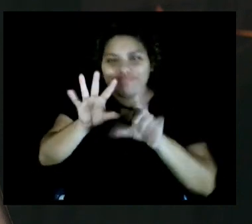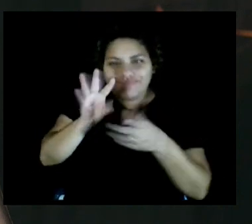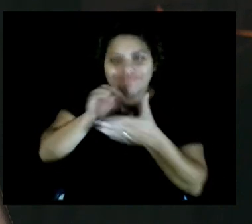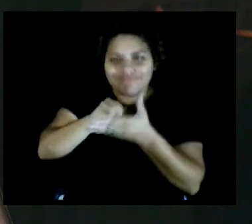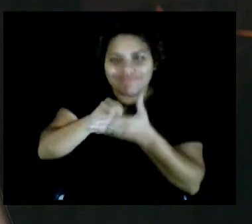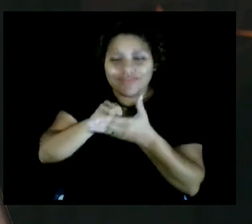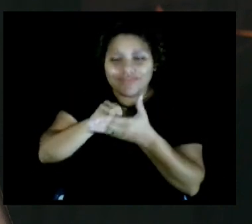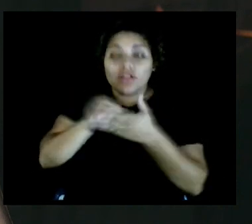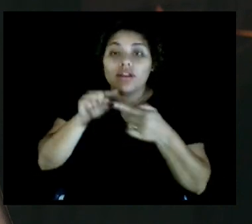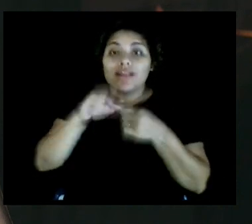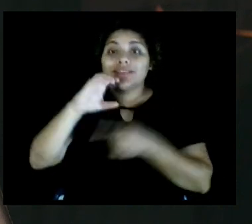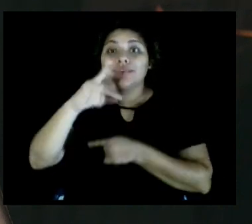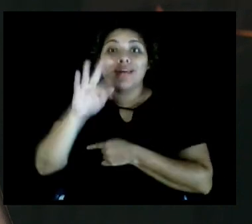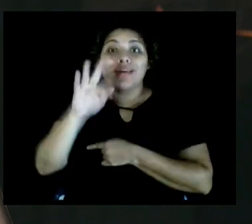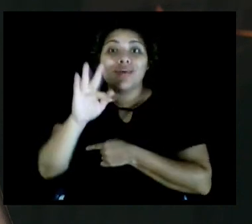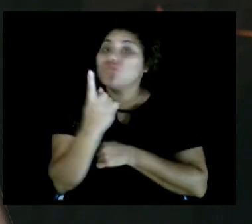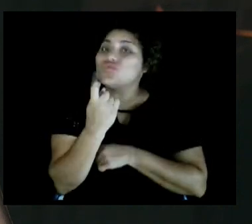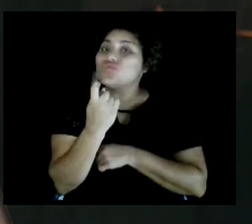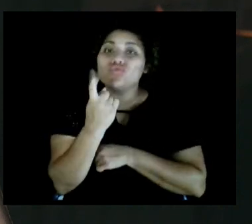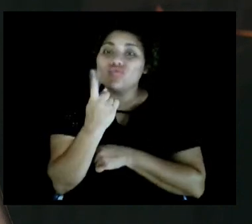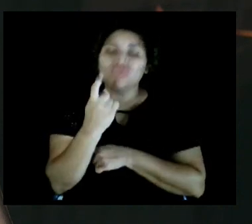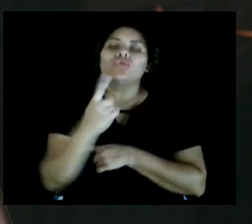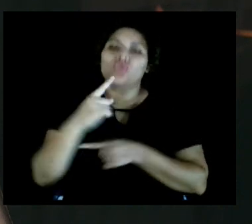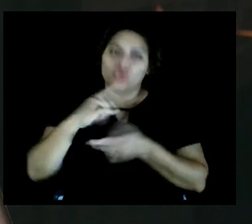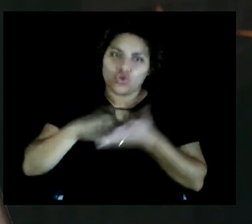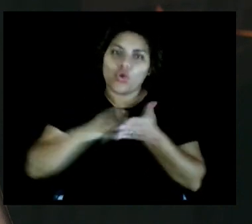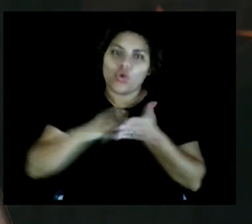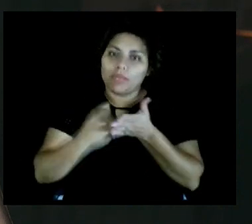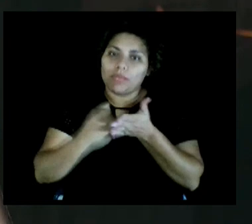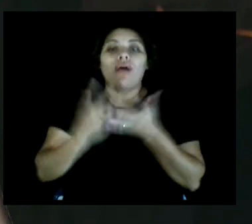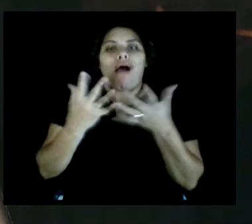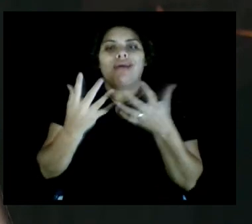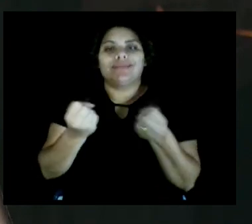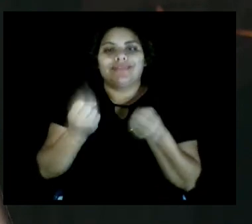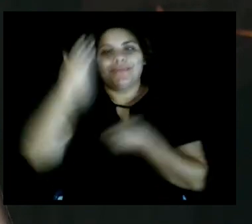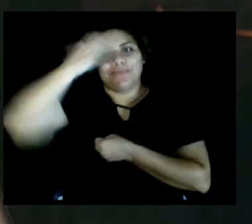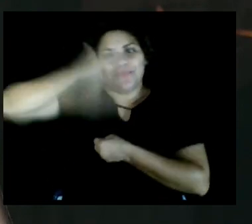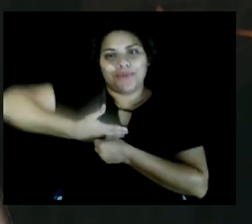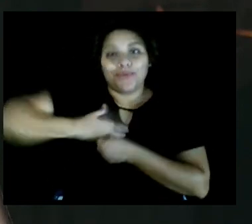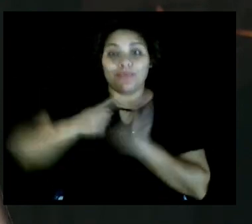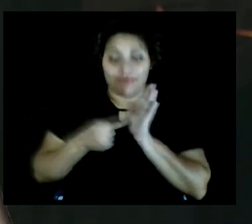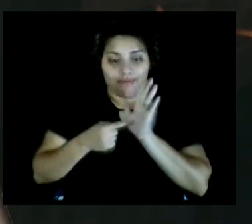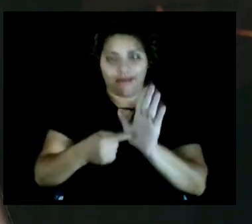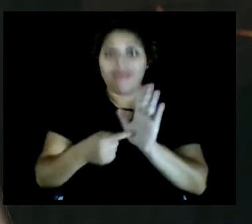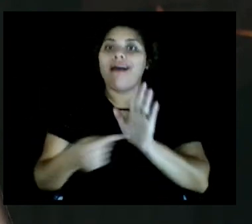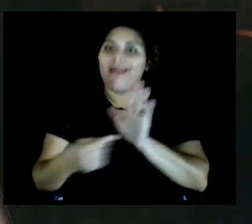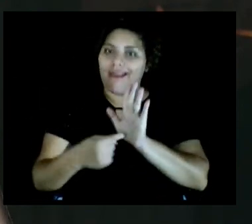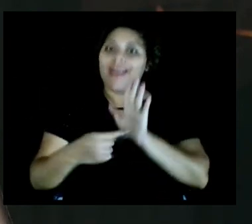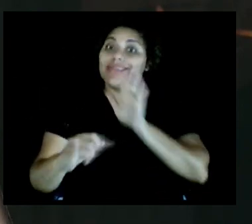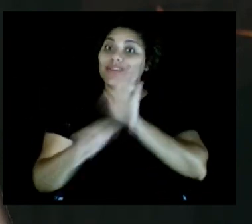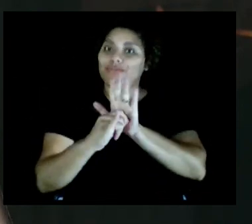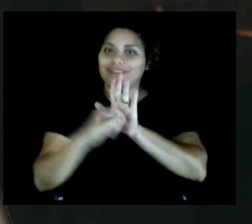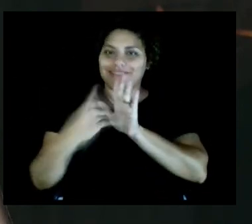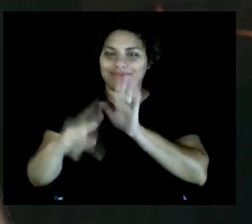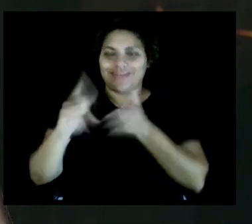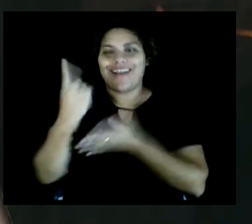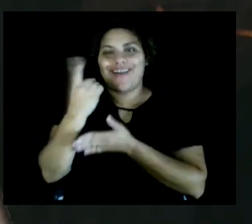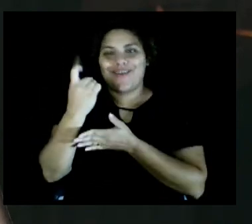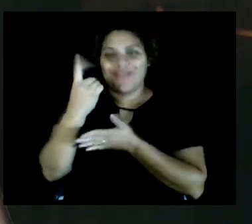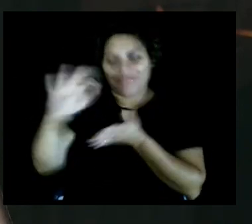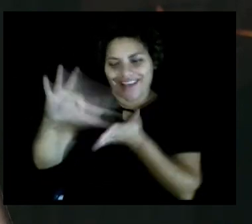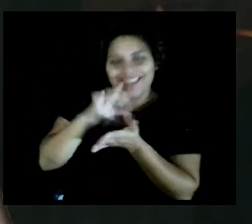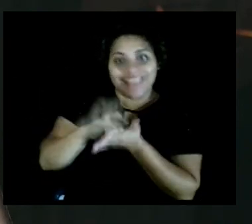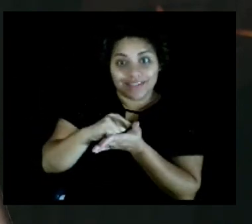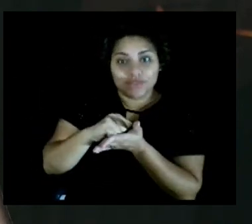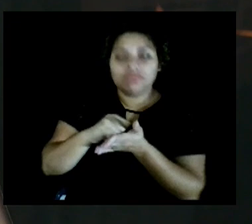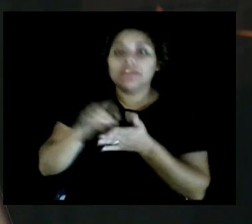único documento aceito para a identificação no Cadastro Único. Isso vale também para as famílias